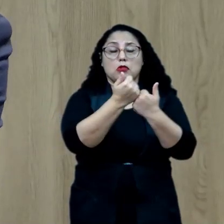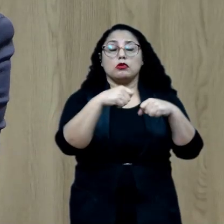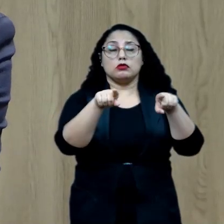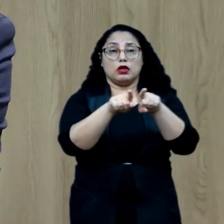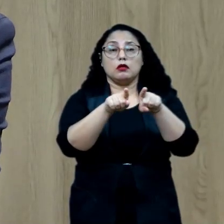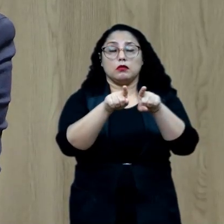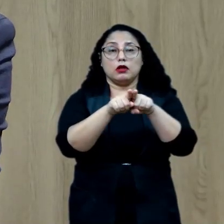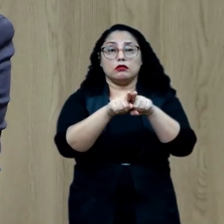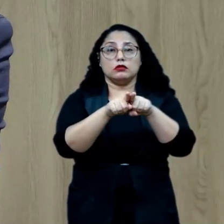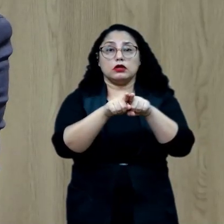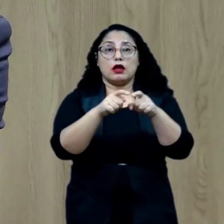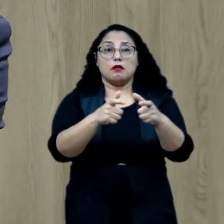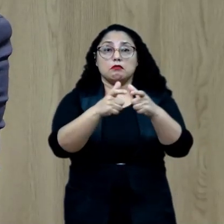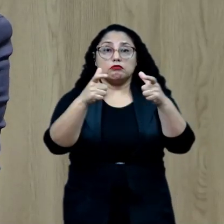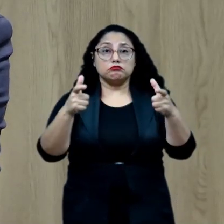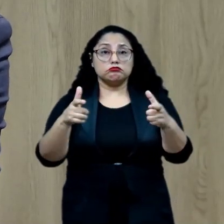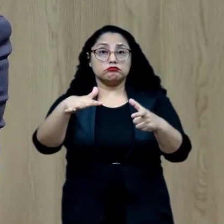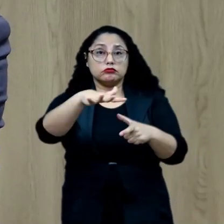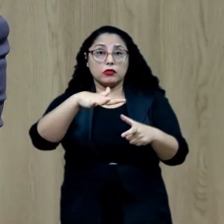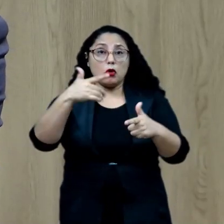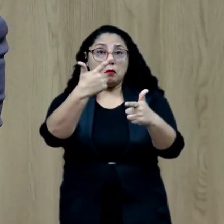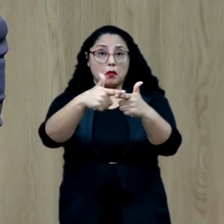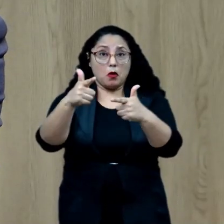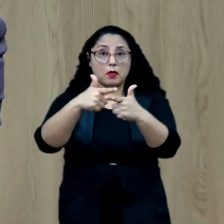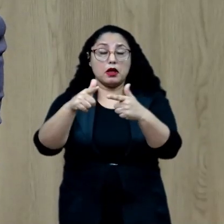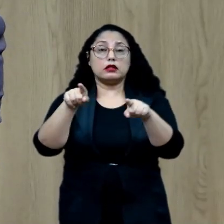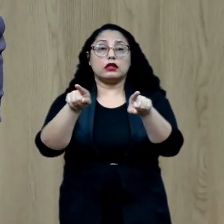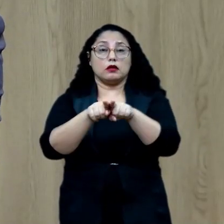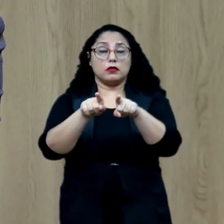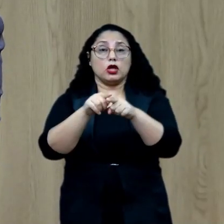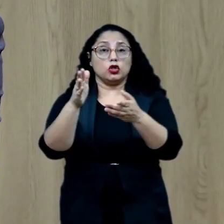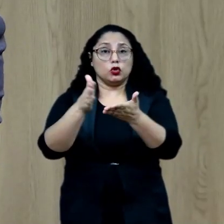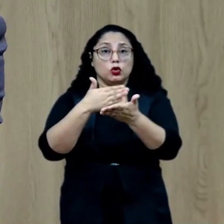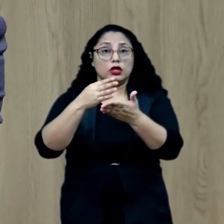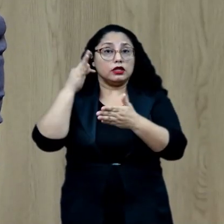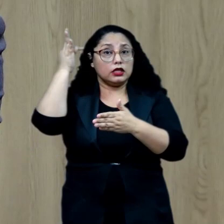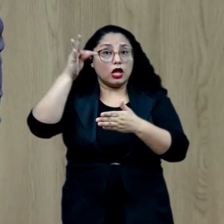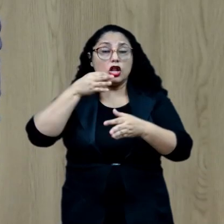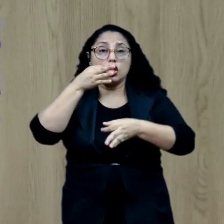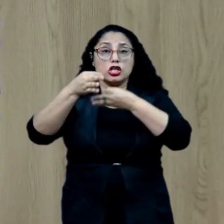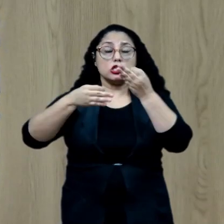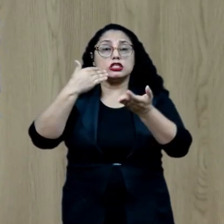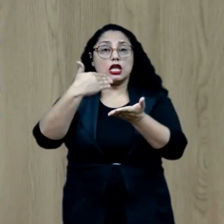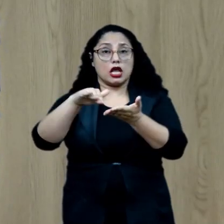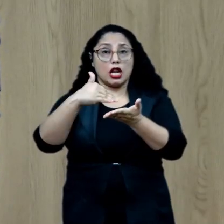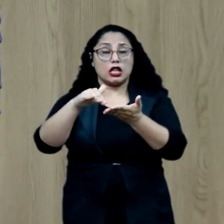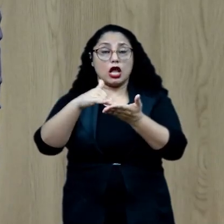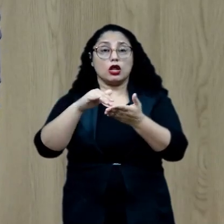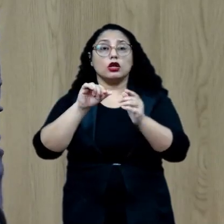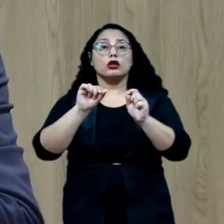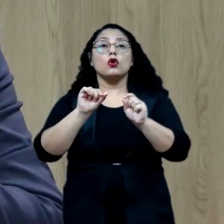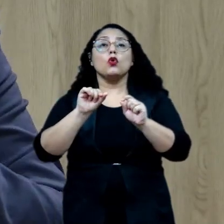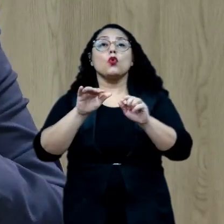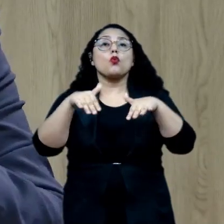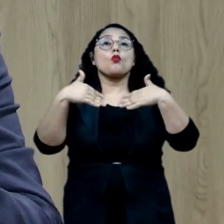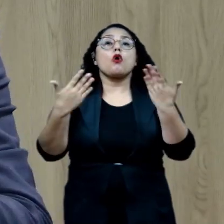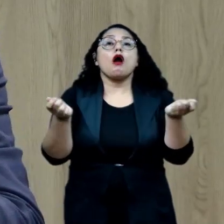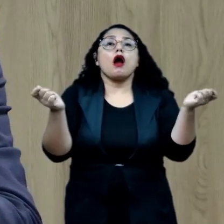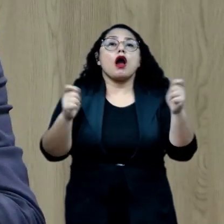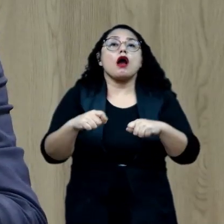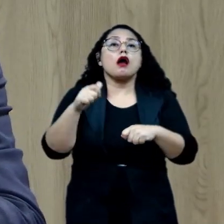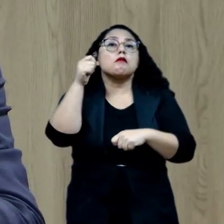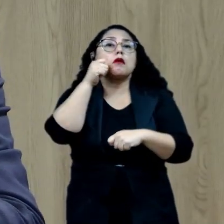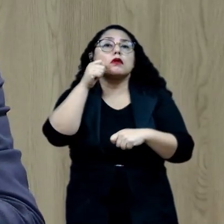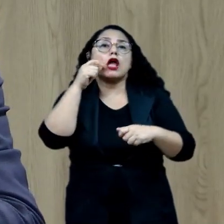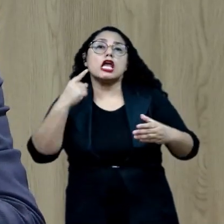que a grande questão, e isso eu problematizo bem também no livro de Teoria Crítica Secretarial, é que em que condições essas